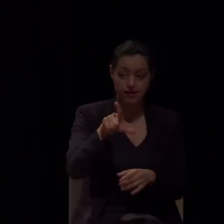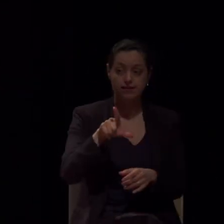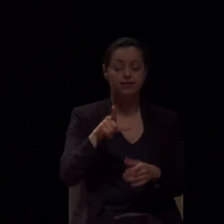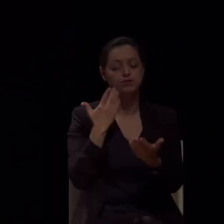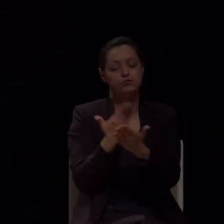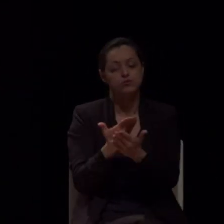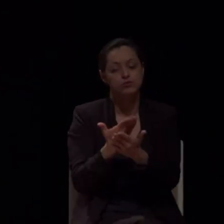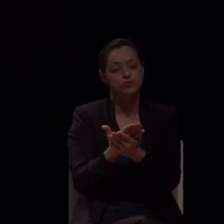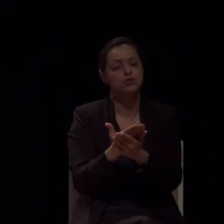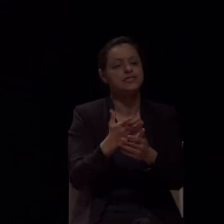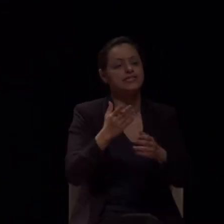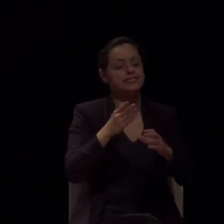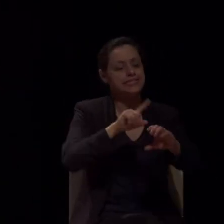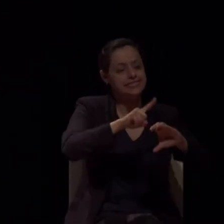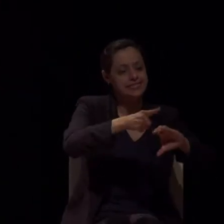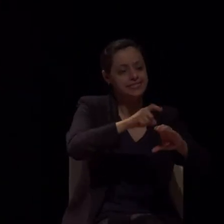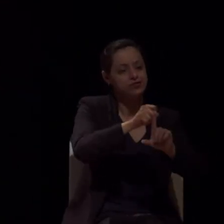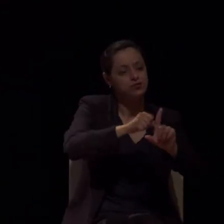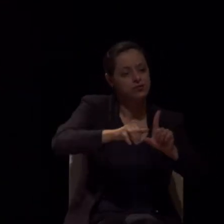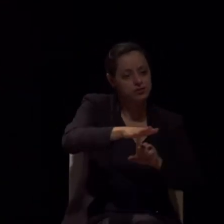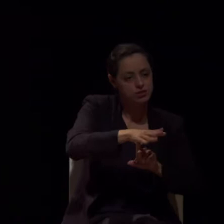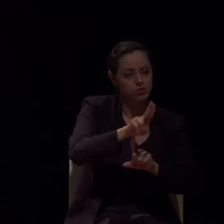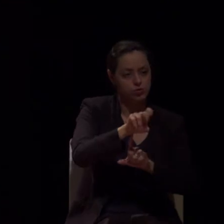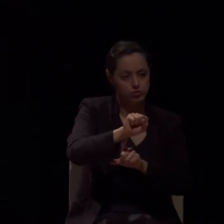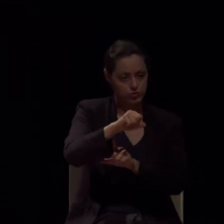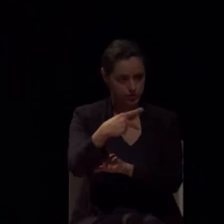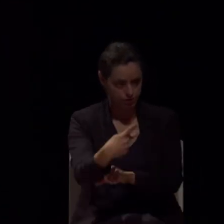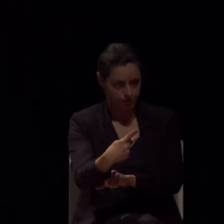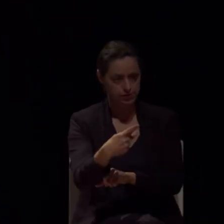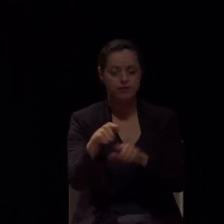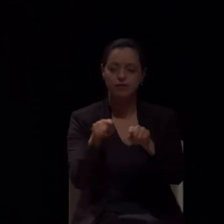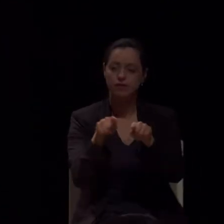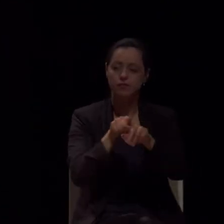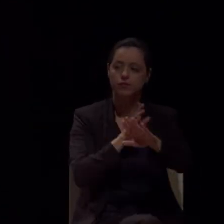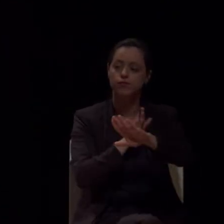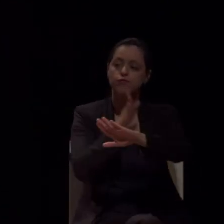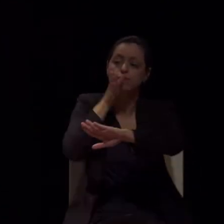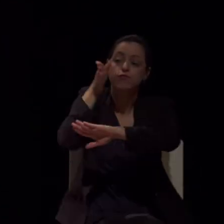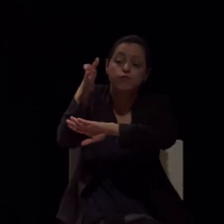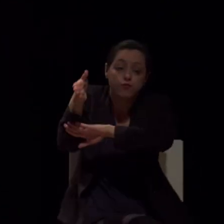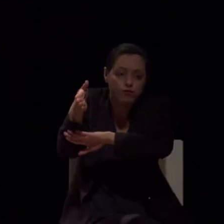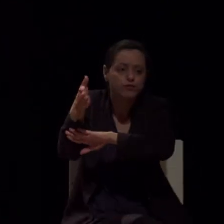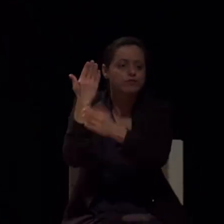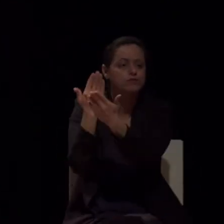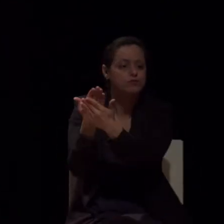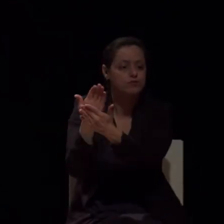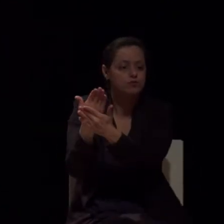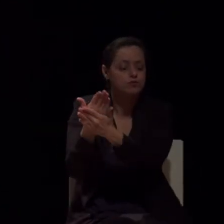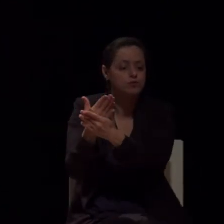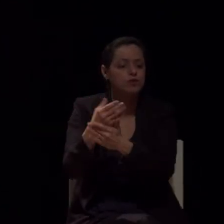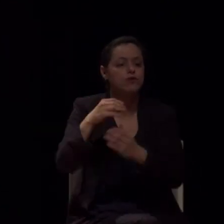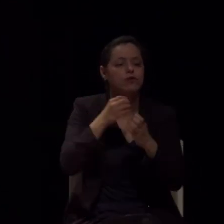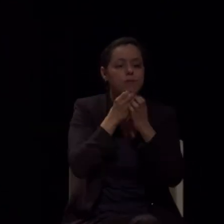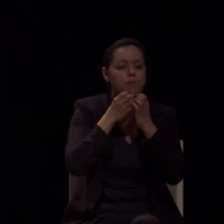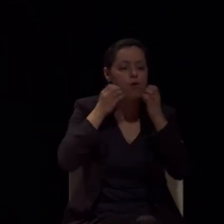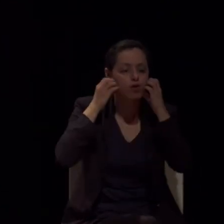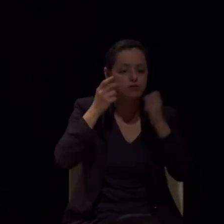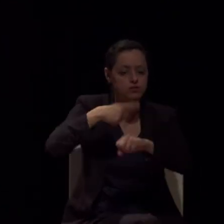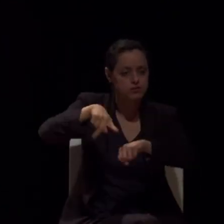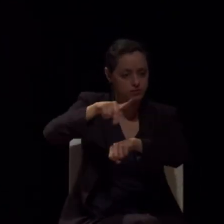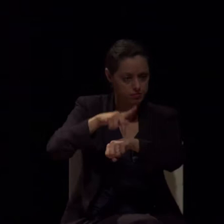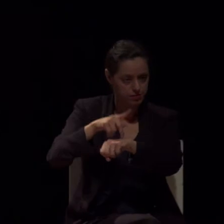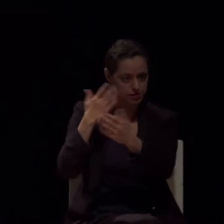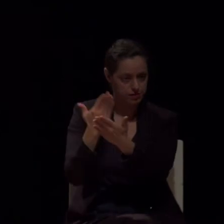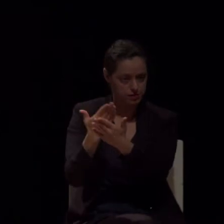com o intercâmbio realizado na universidade eduardo mondlane em moçambique mestranda no programa de pós-graduação